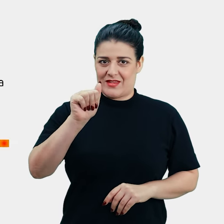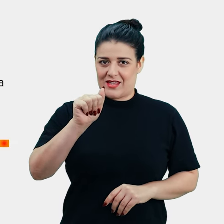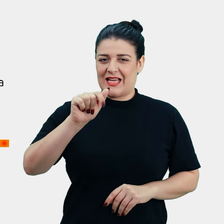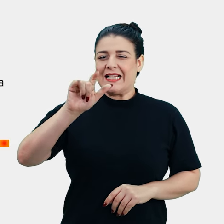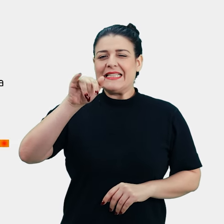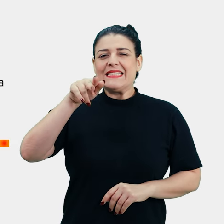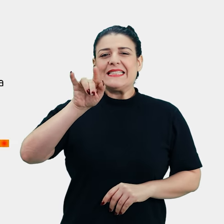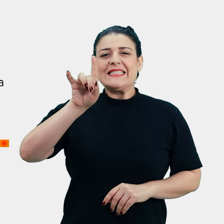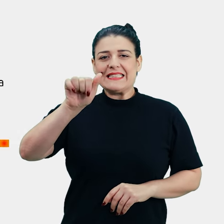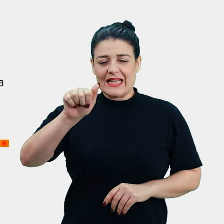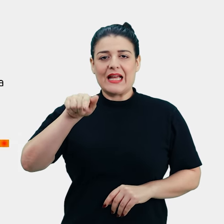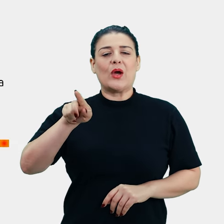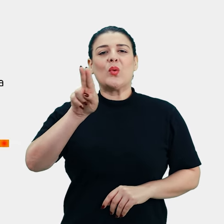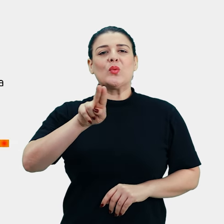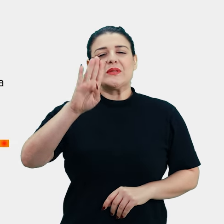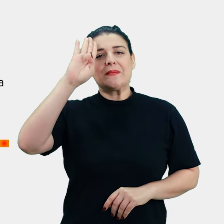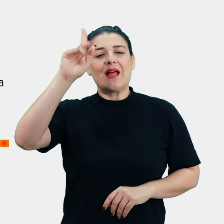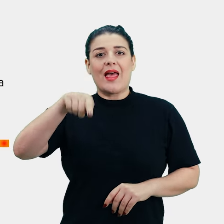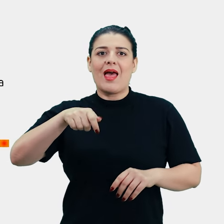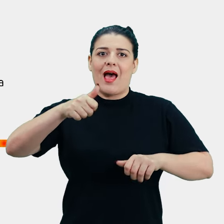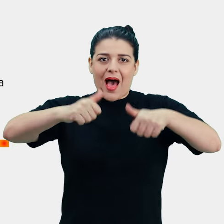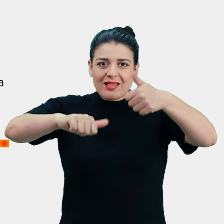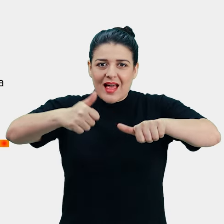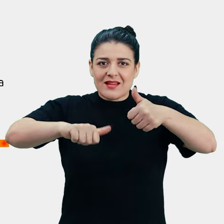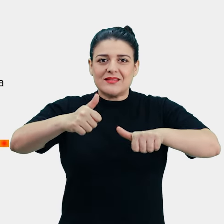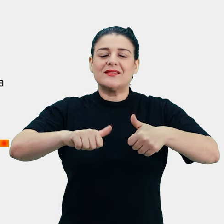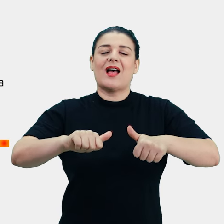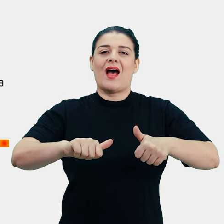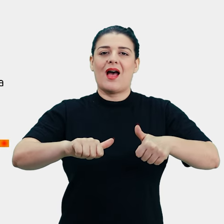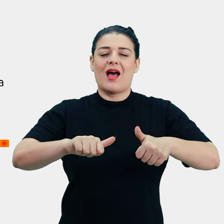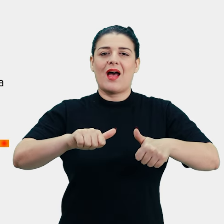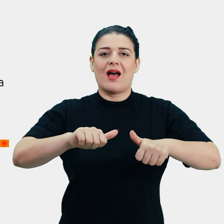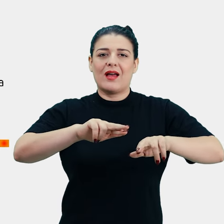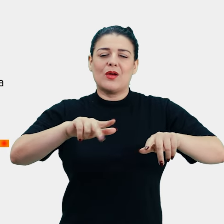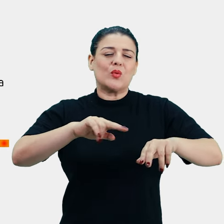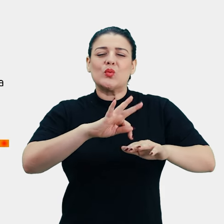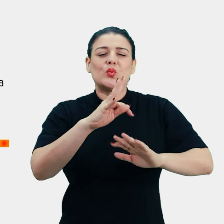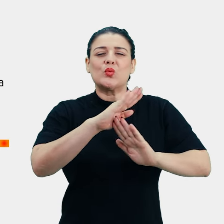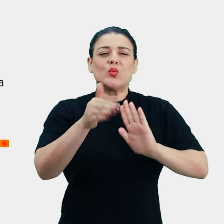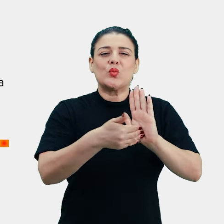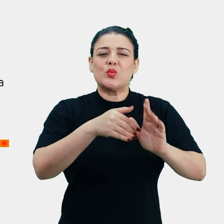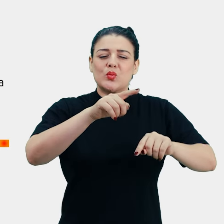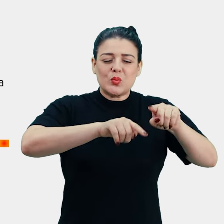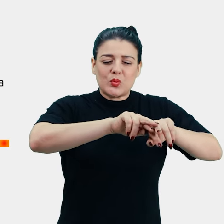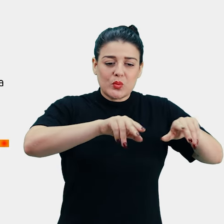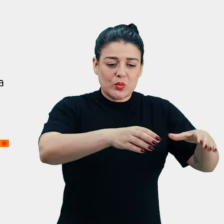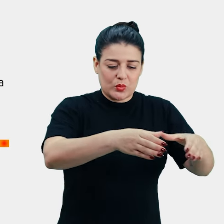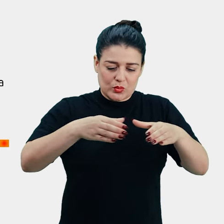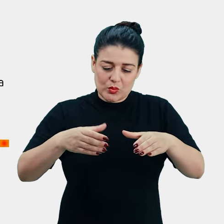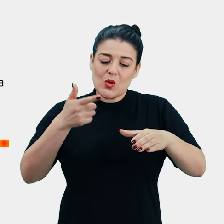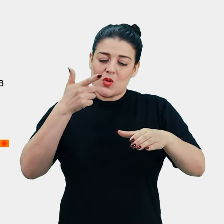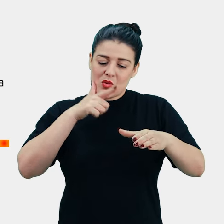que pode ser usada também muito na análise, tá? Desses extratos, dessas substâncias. Então, eu vou ter um